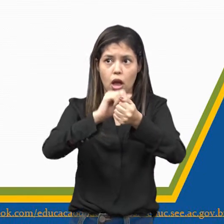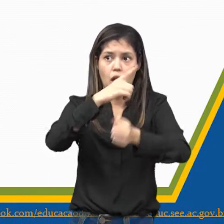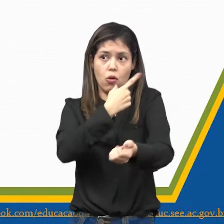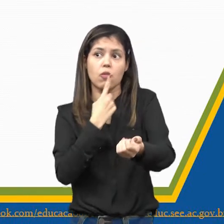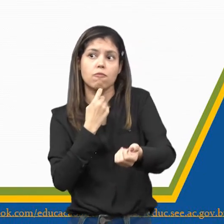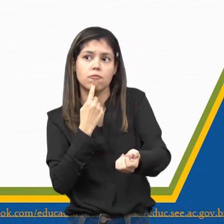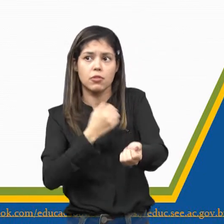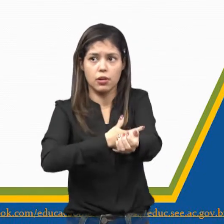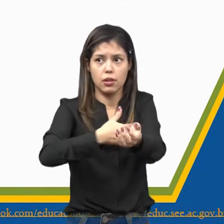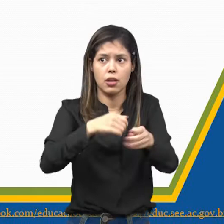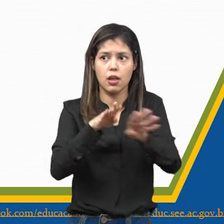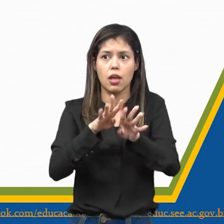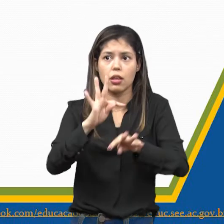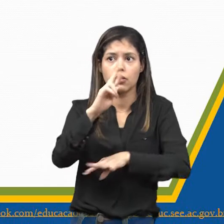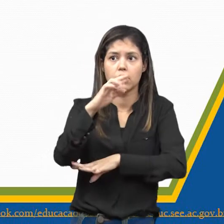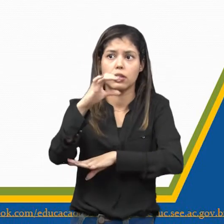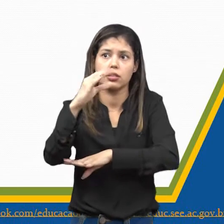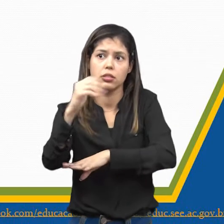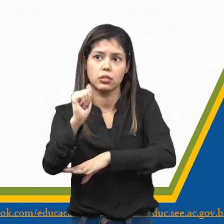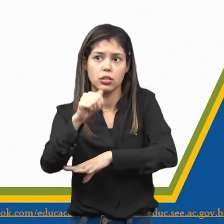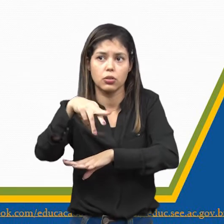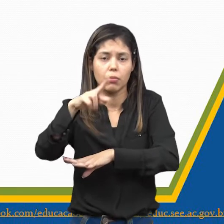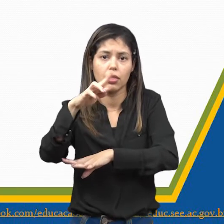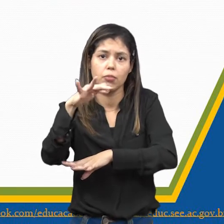dos metabolismos ativos.